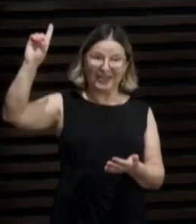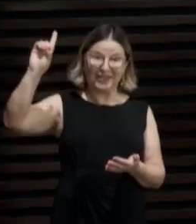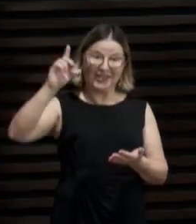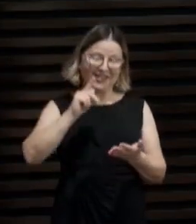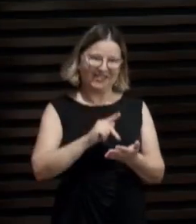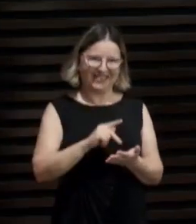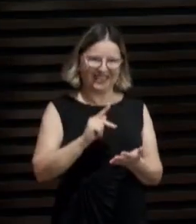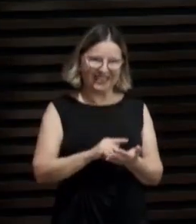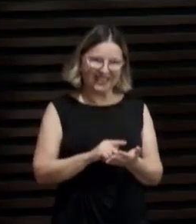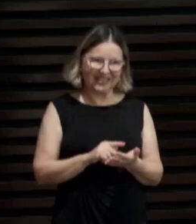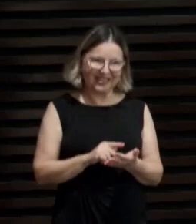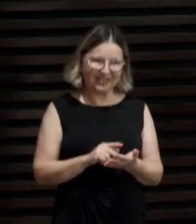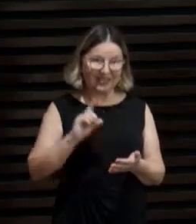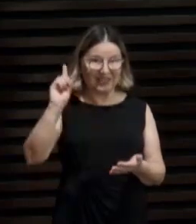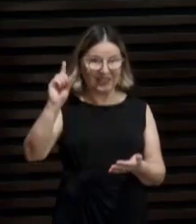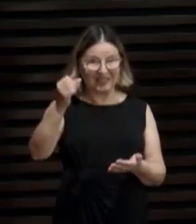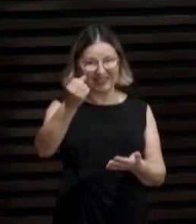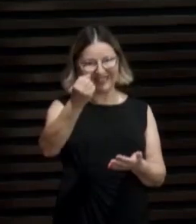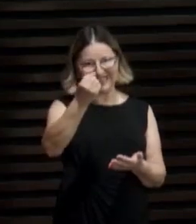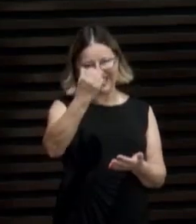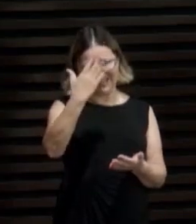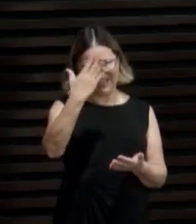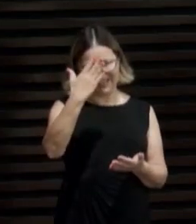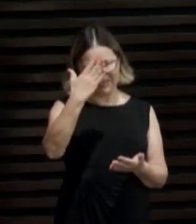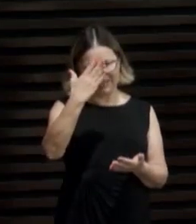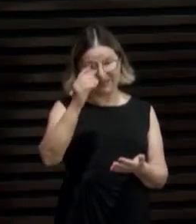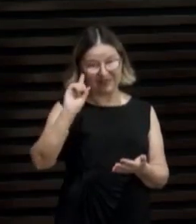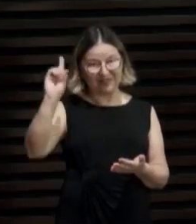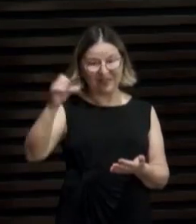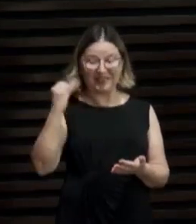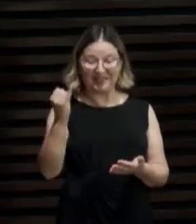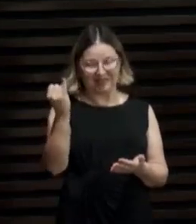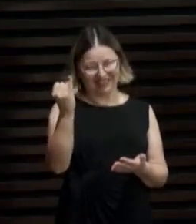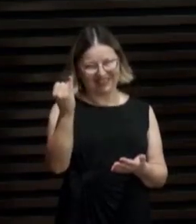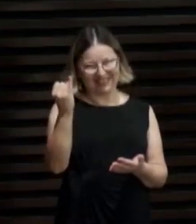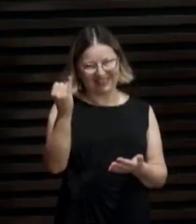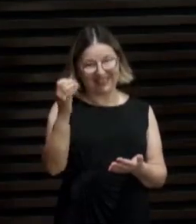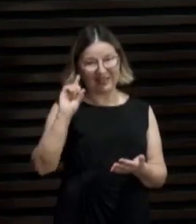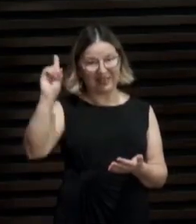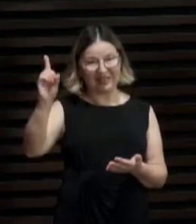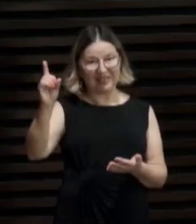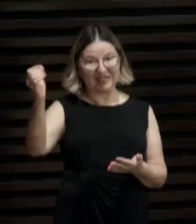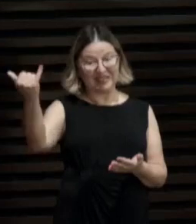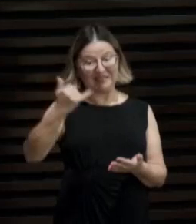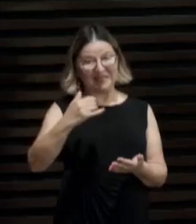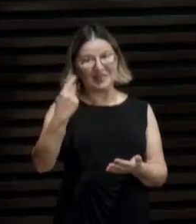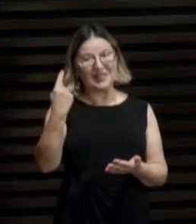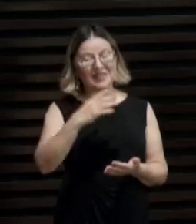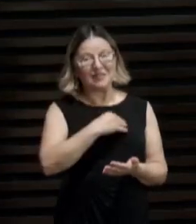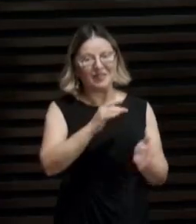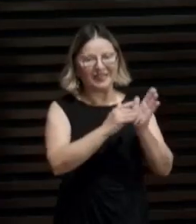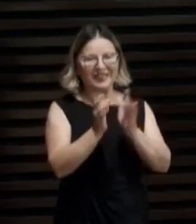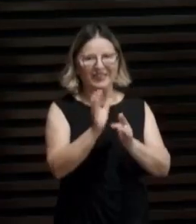verdadeiro, um Deus que se revela, um Deus que se importa, um Deus que enviou o seu Filho Jesus Cristo para